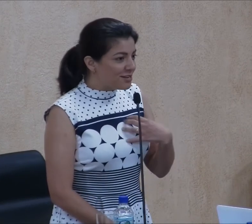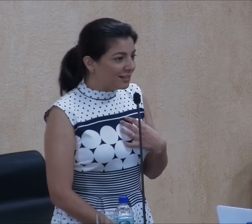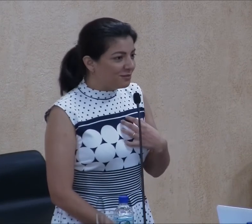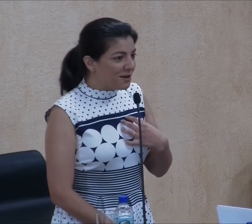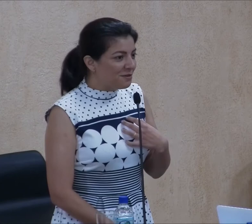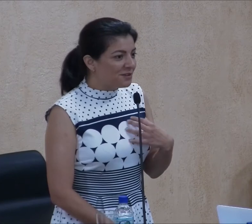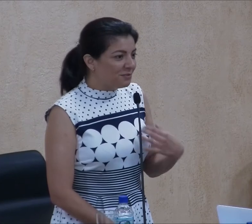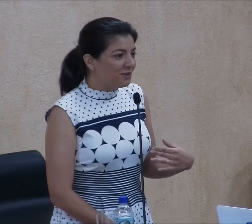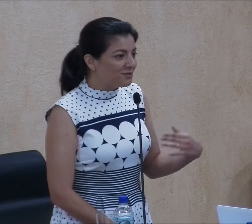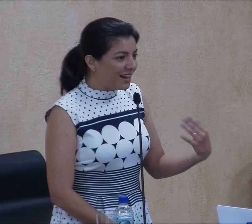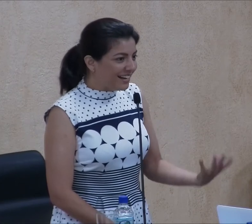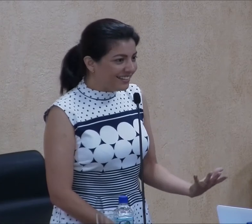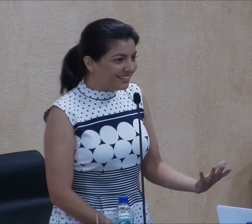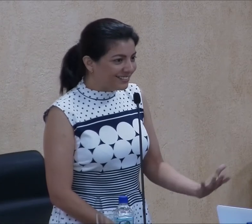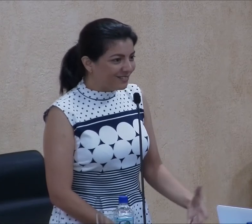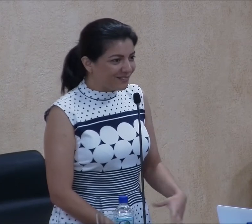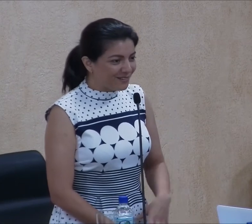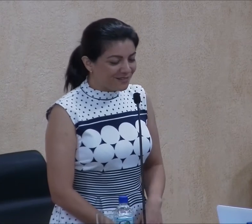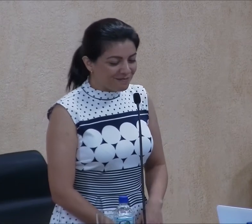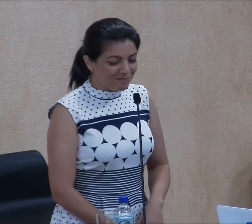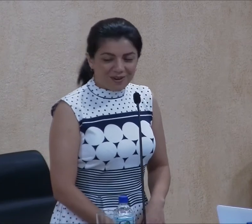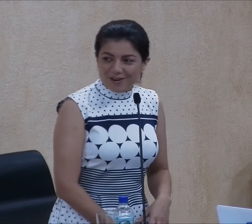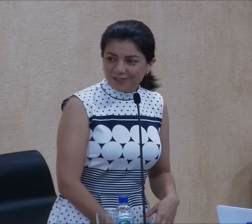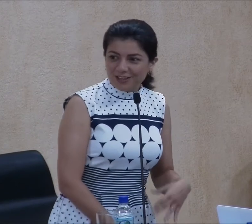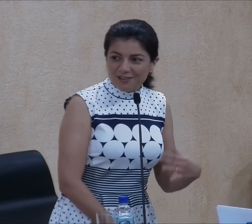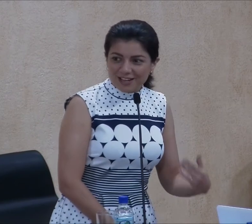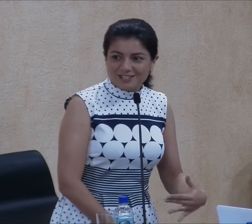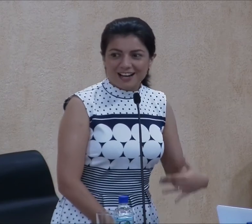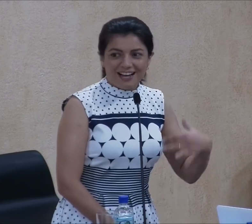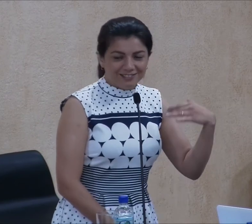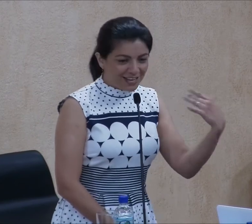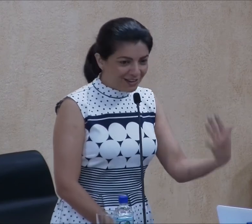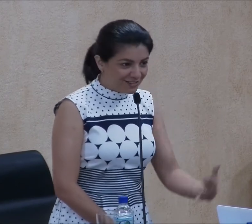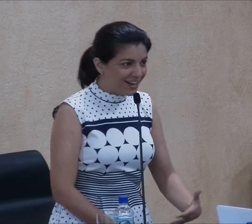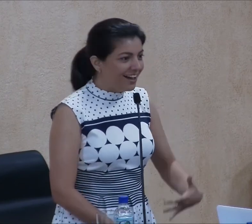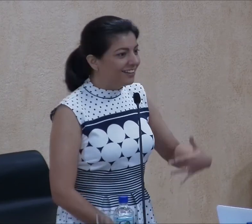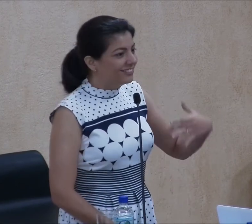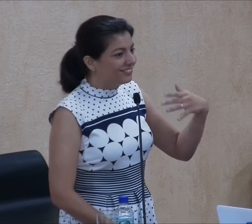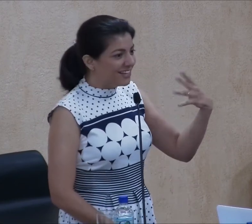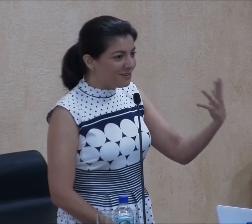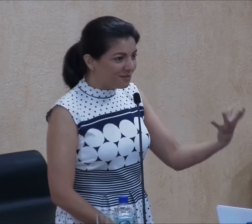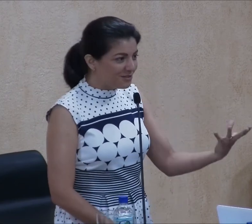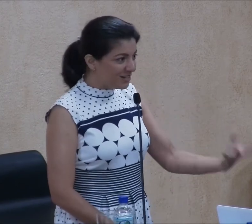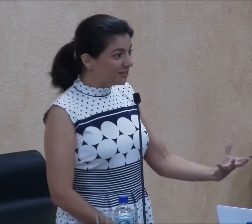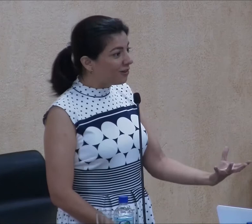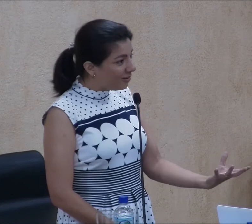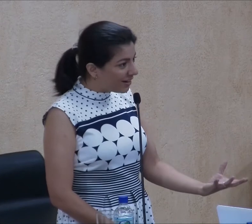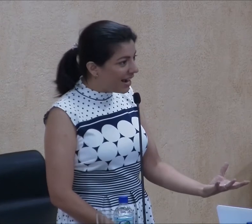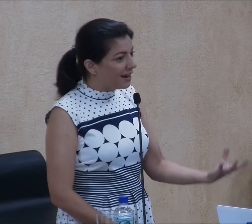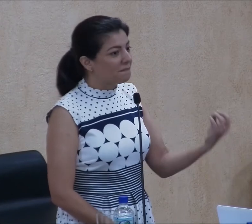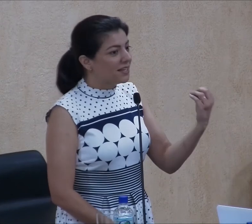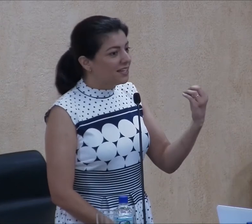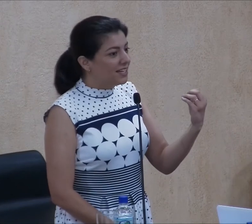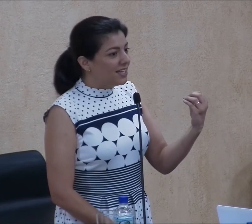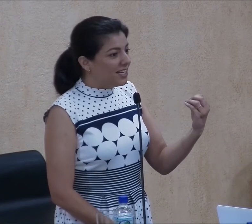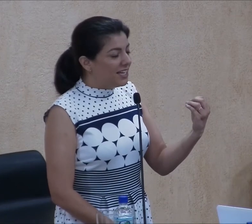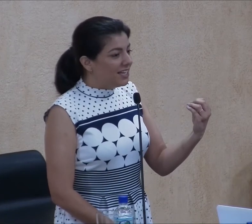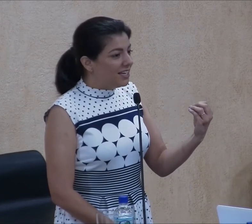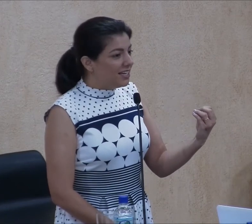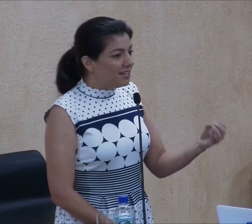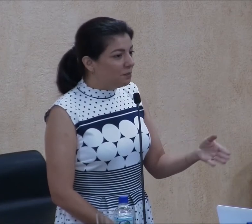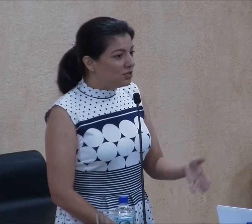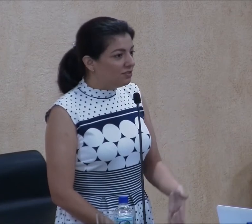um projeto meu que, por eu ser líder do bloco, tenho adiado e não tenho conseguido colocar.